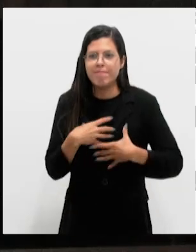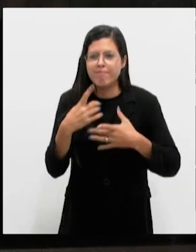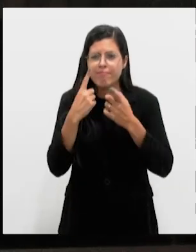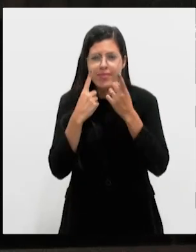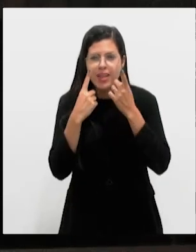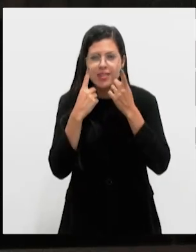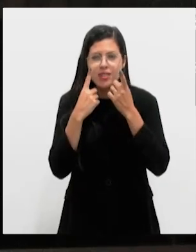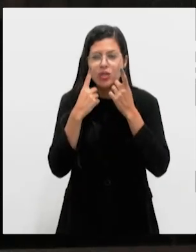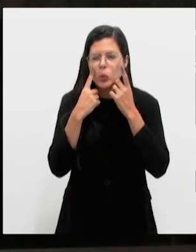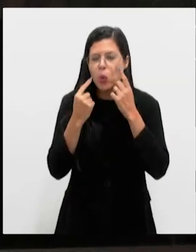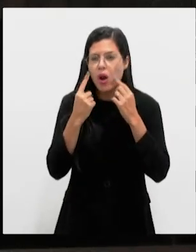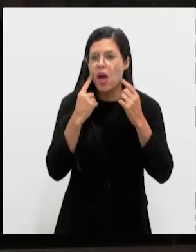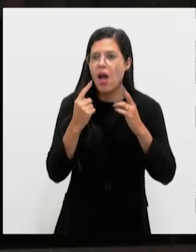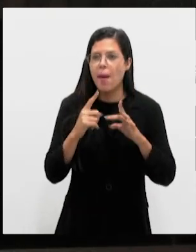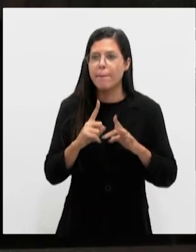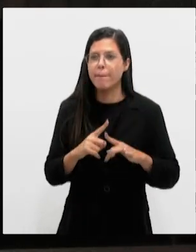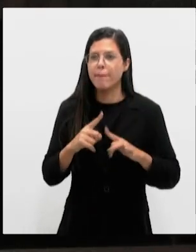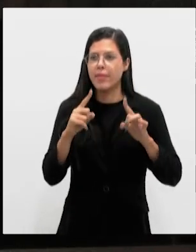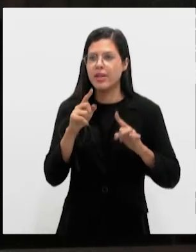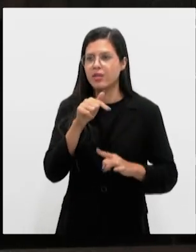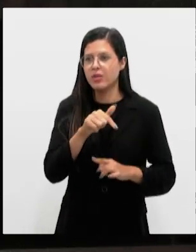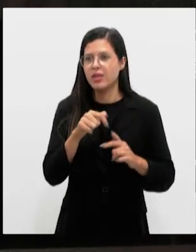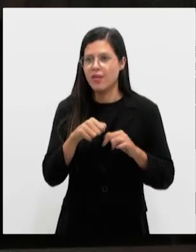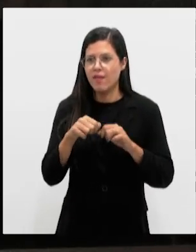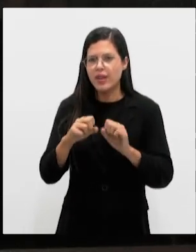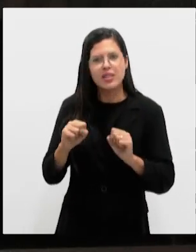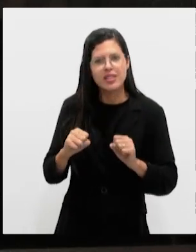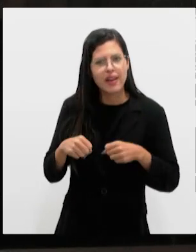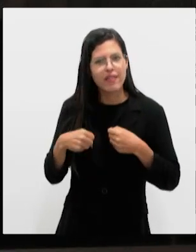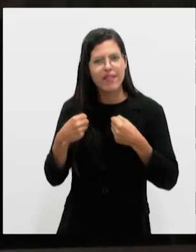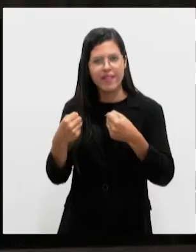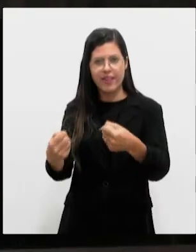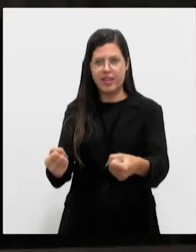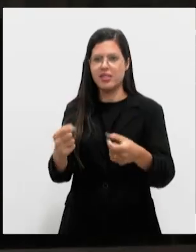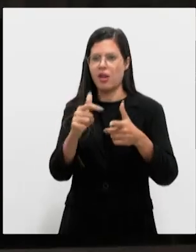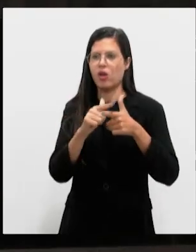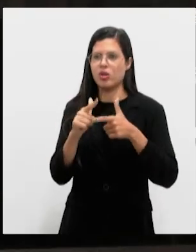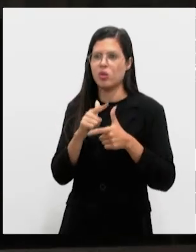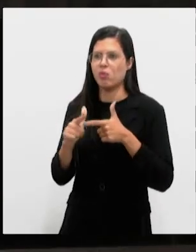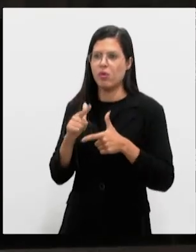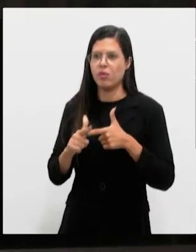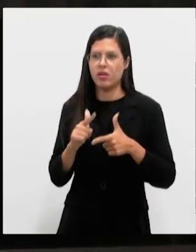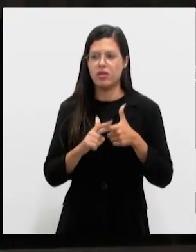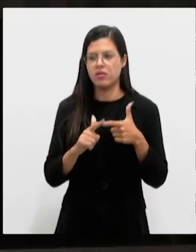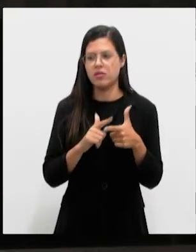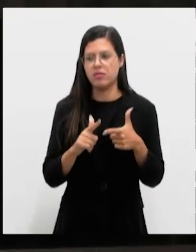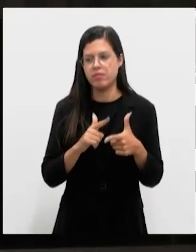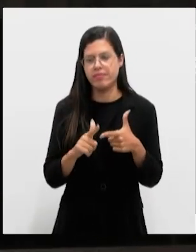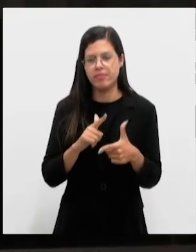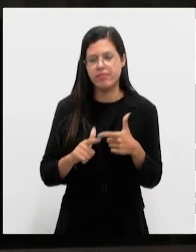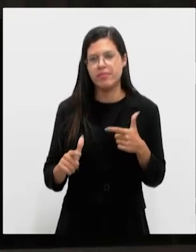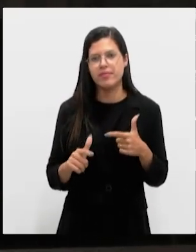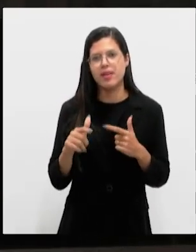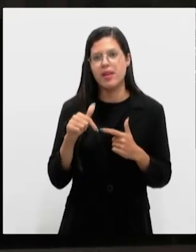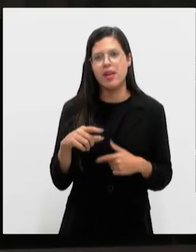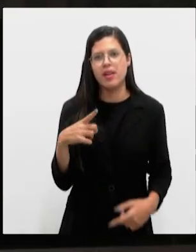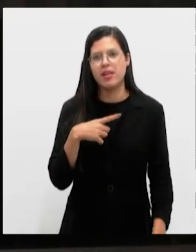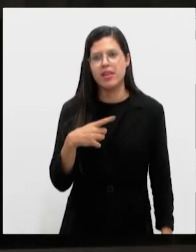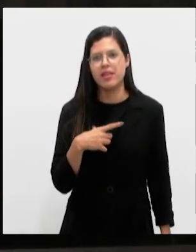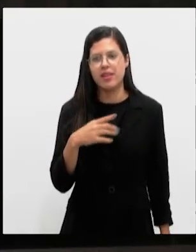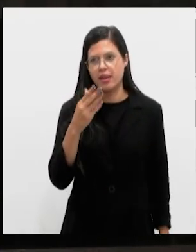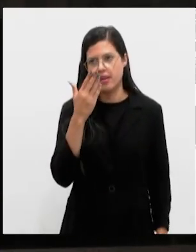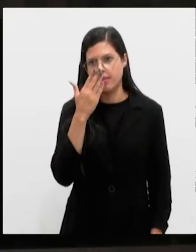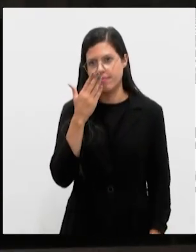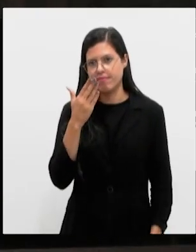Vossa Excelência é capaz de me fazer enfrentar todas as adversidades que aparecem pela minha